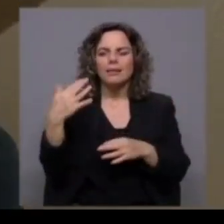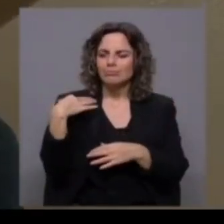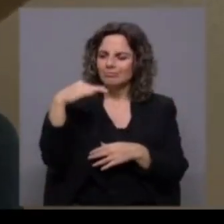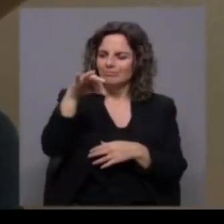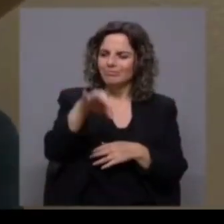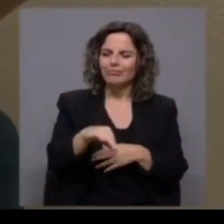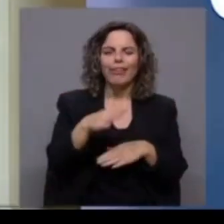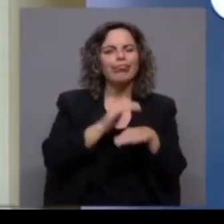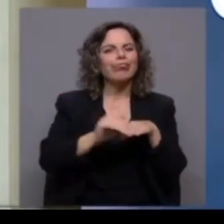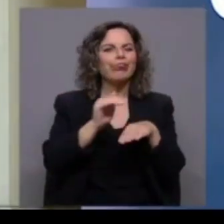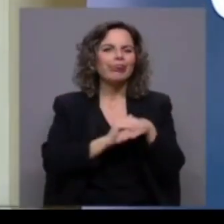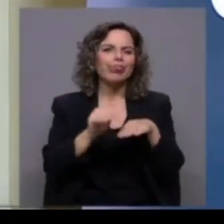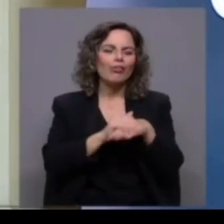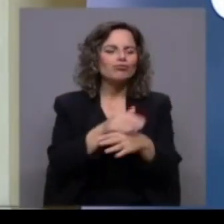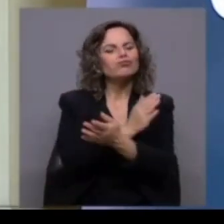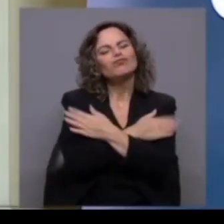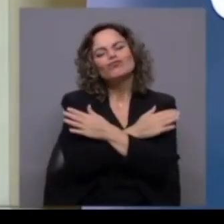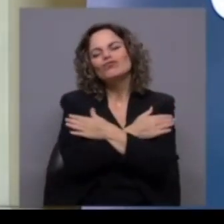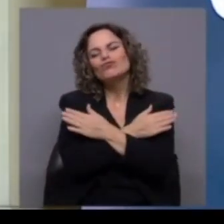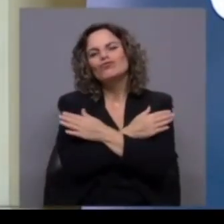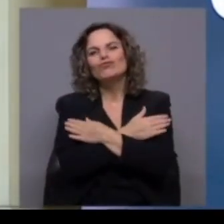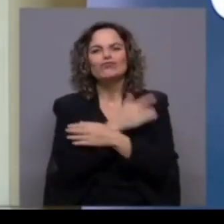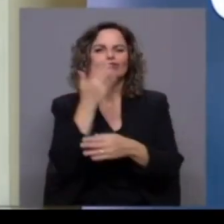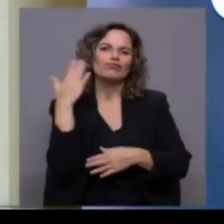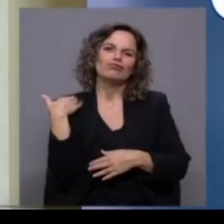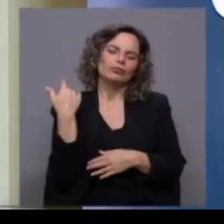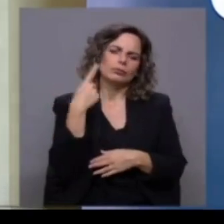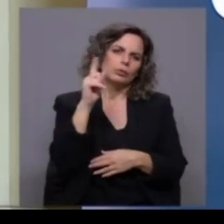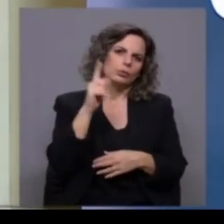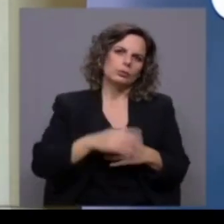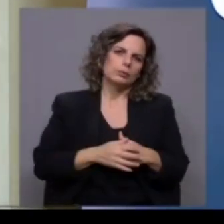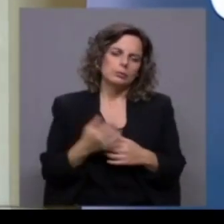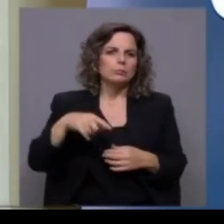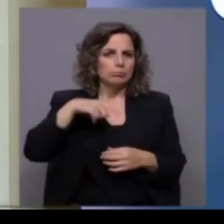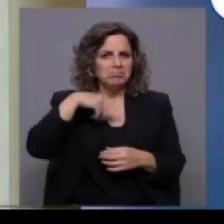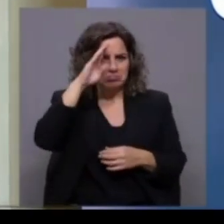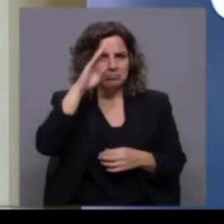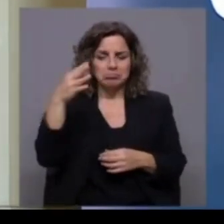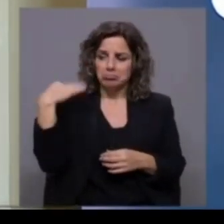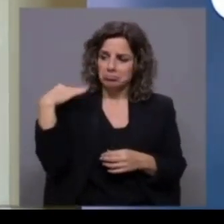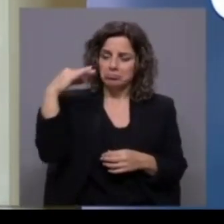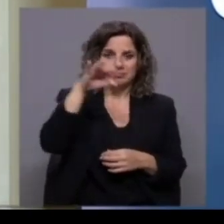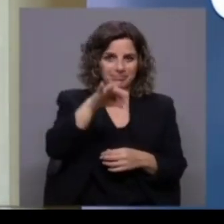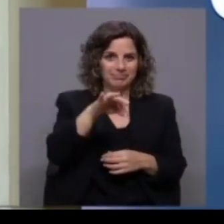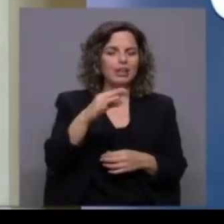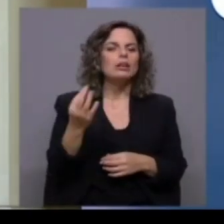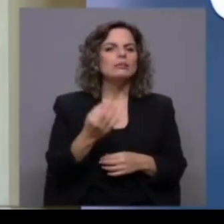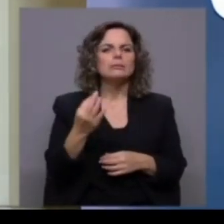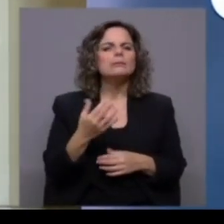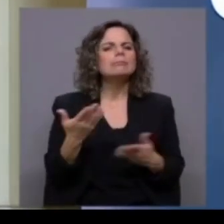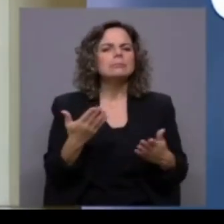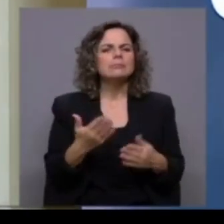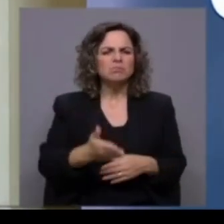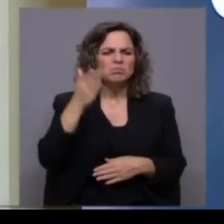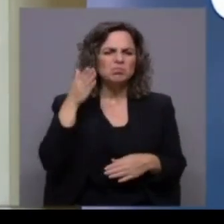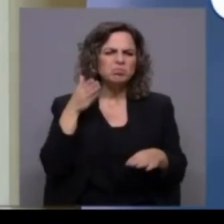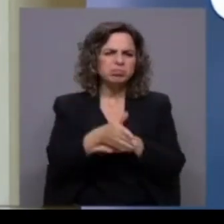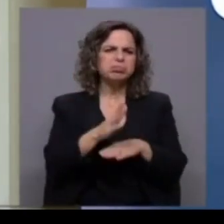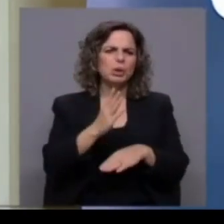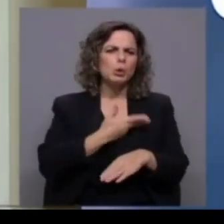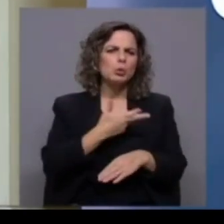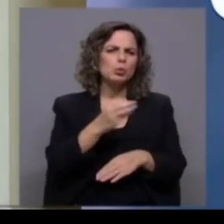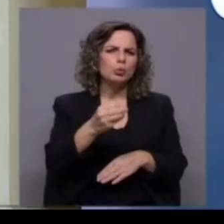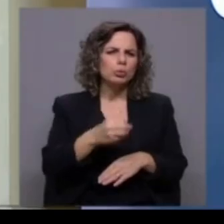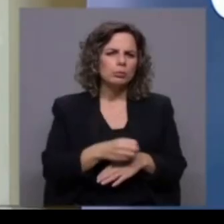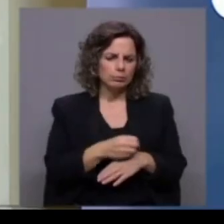fazer falinhas mansas ou dar abraço António Costa nós sabemos que quando fomos eleitos fomos eleitos para ser duros como